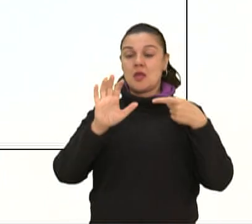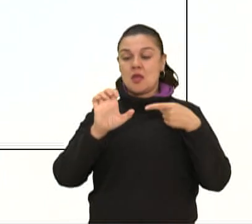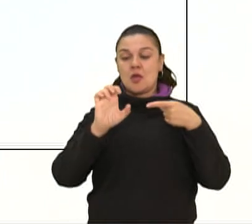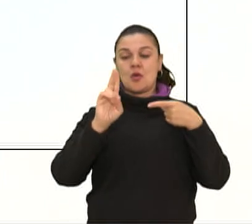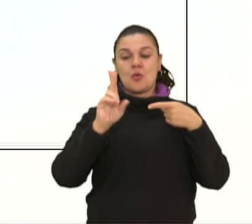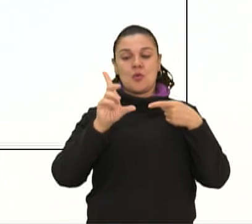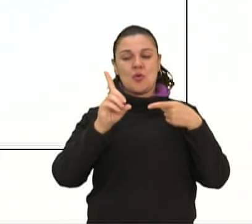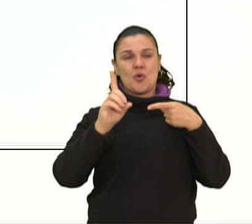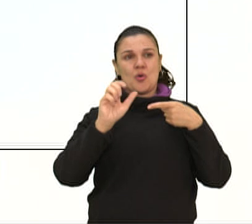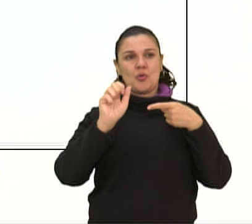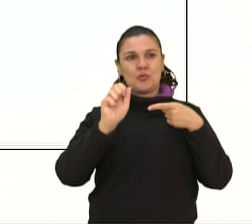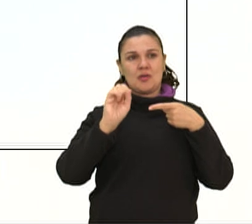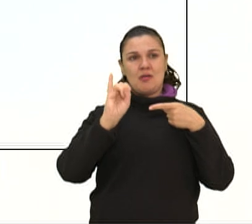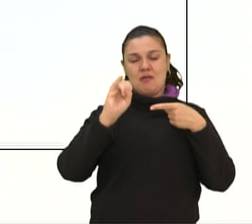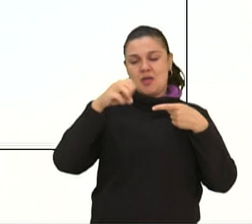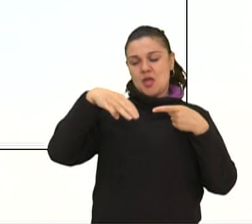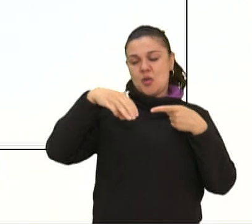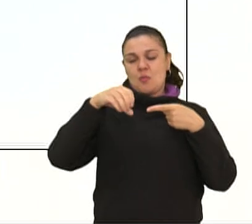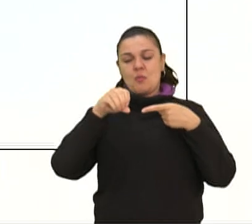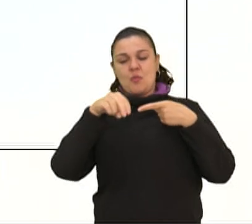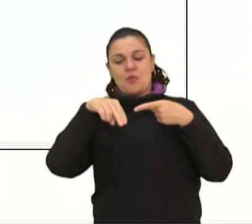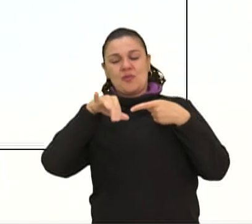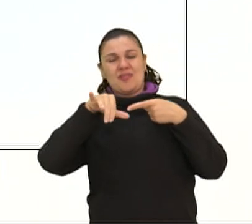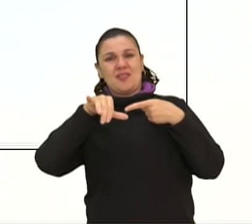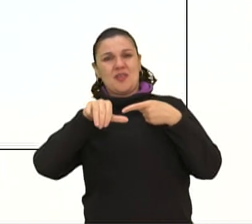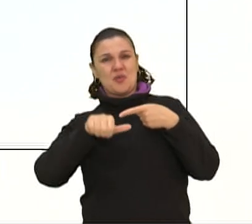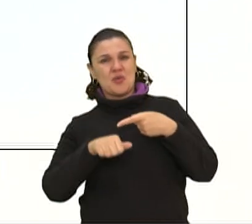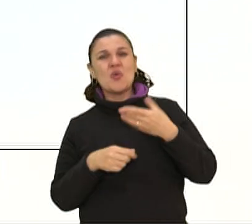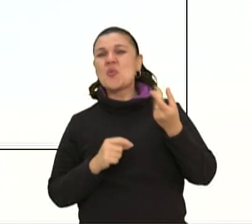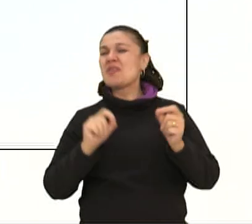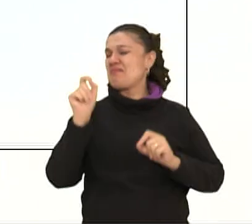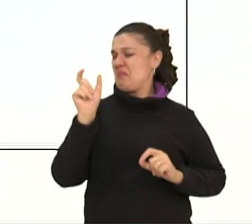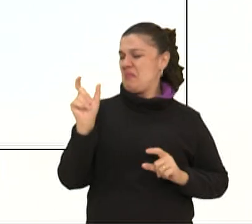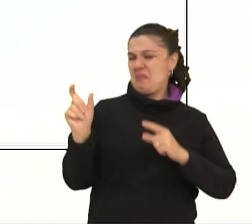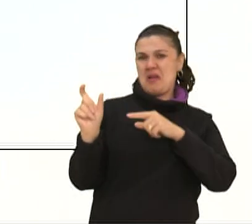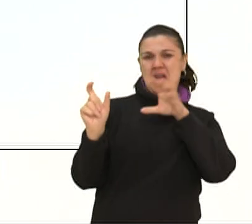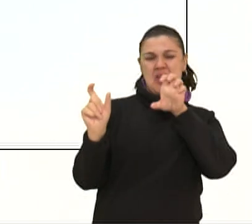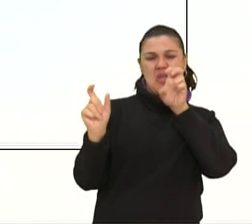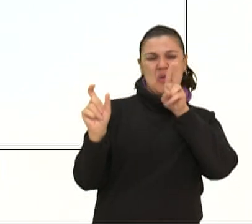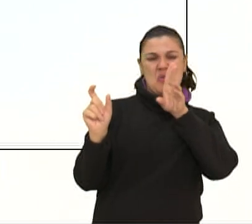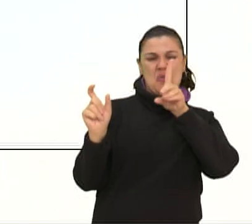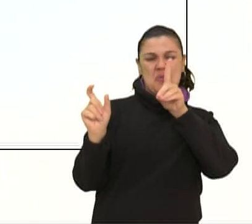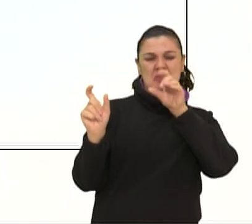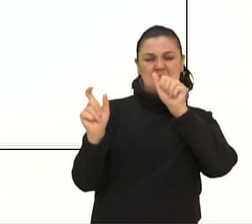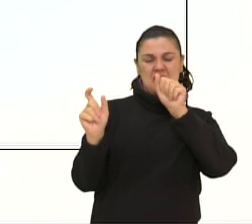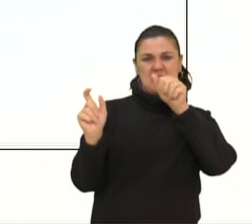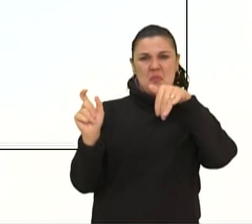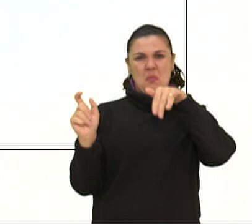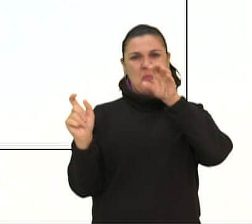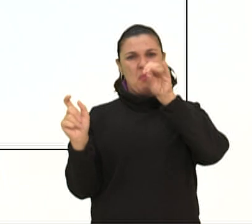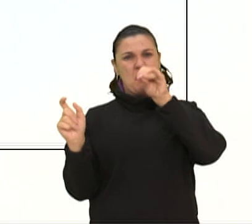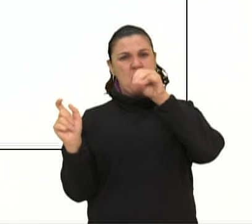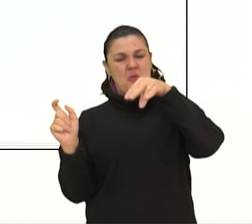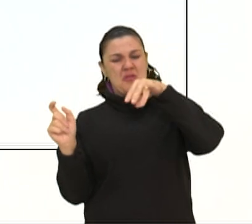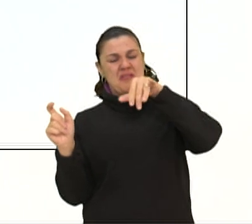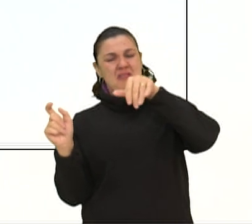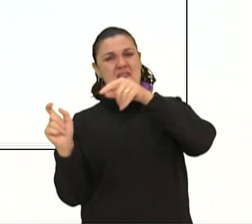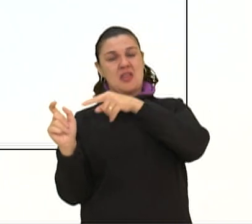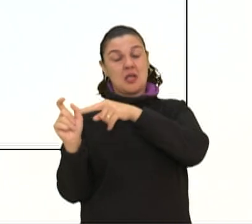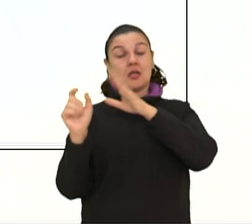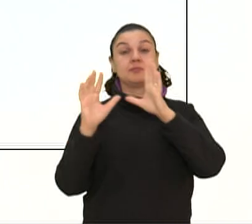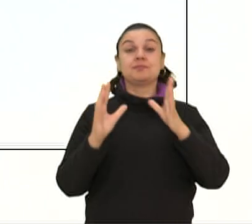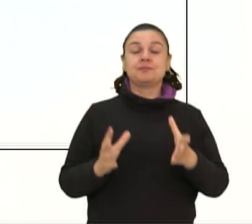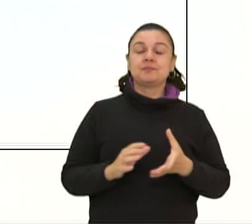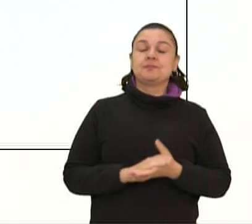exemplo. O estoico, ele não fica ditando regras. Ele vai lá e mostra o que é o correto. Ele